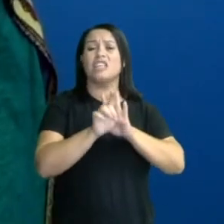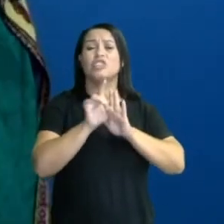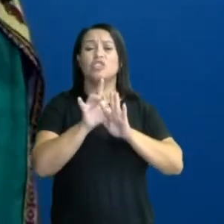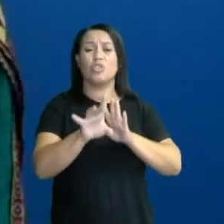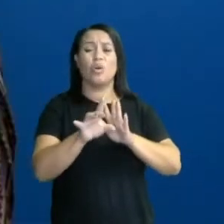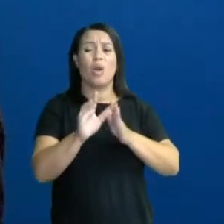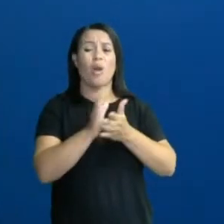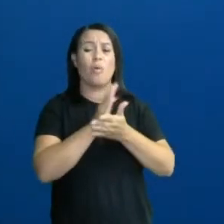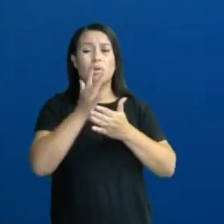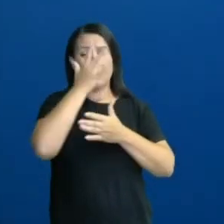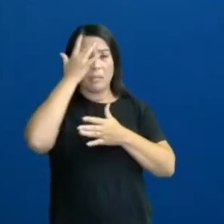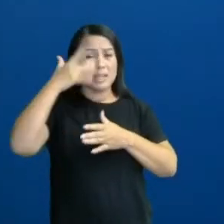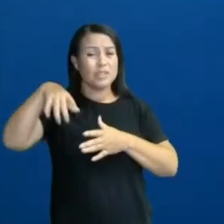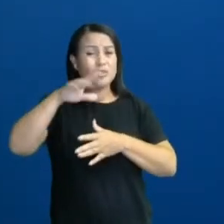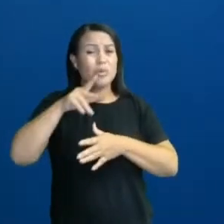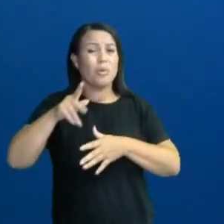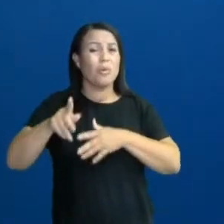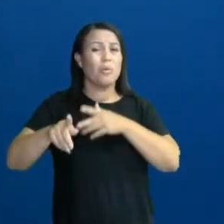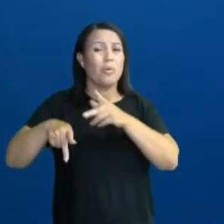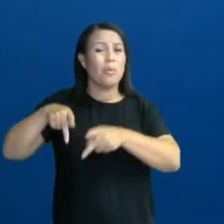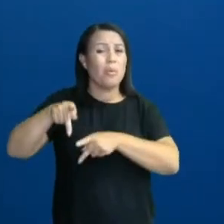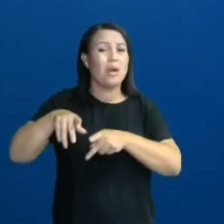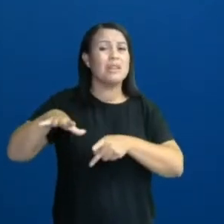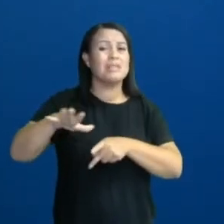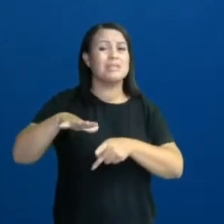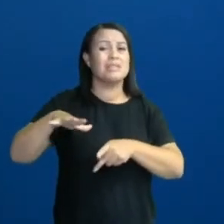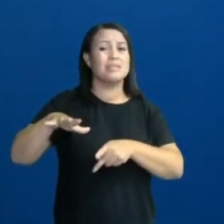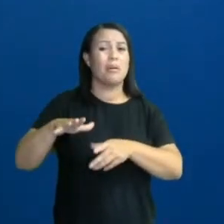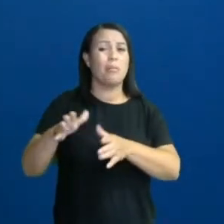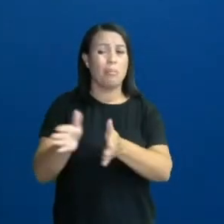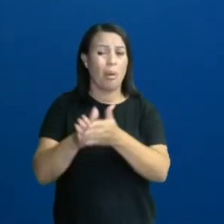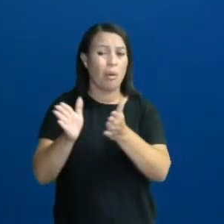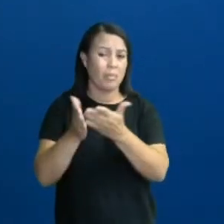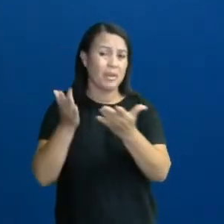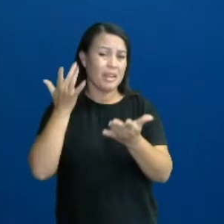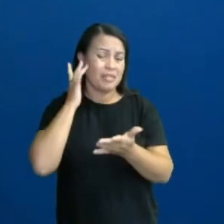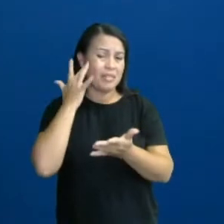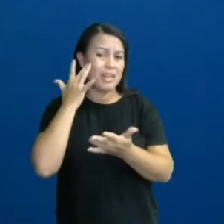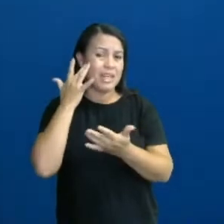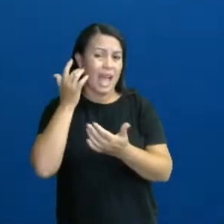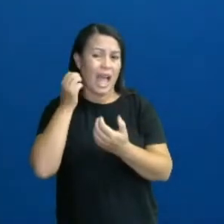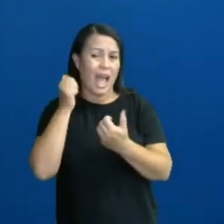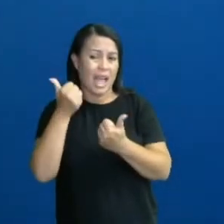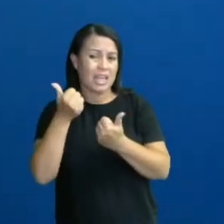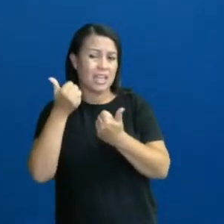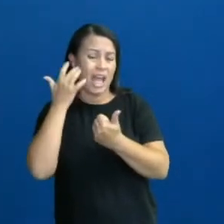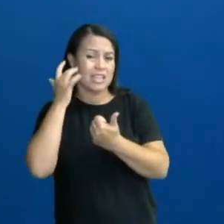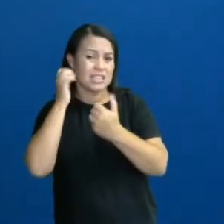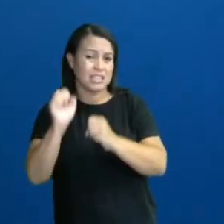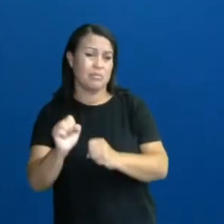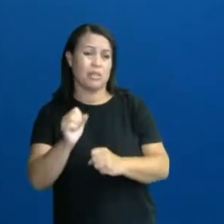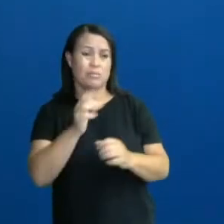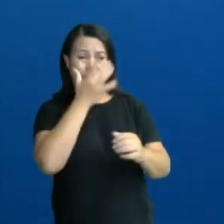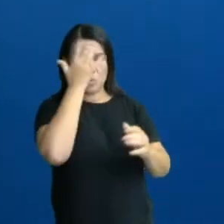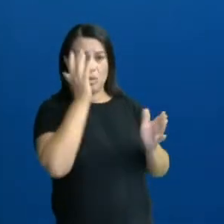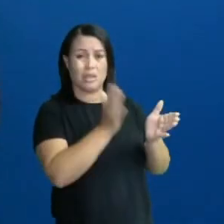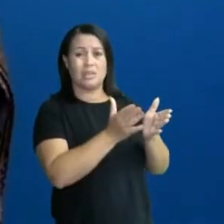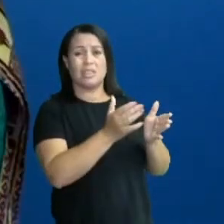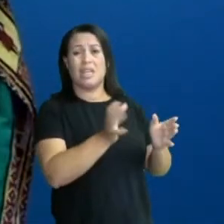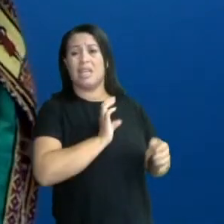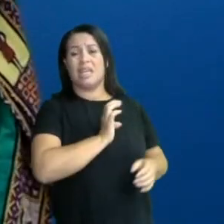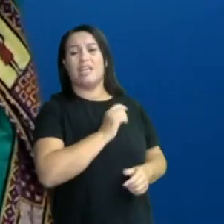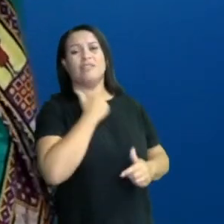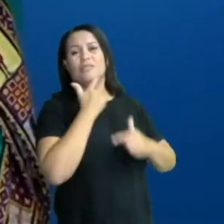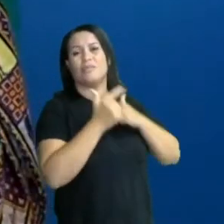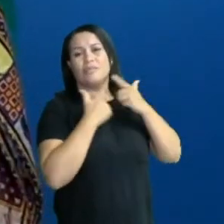pobres, mas para os ricos parece que a lei não vale, né? Então, a gente precisa ajustar e melhorar isso aí, né?